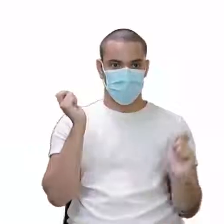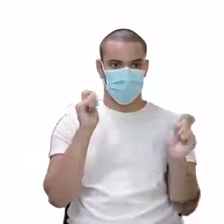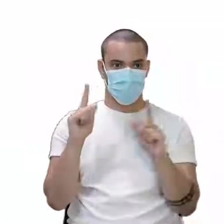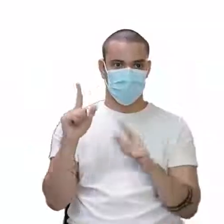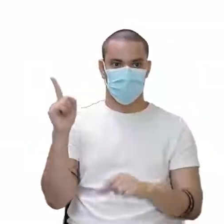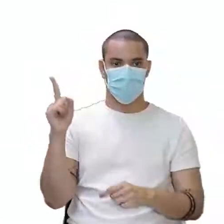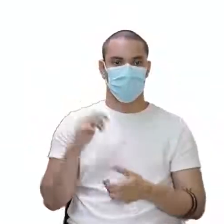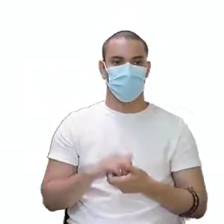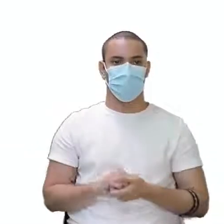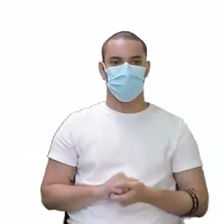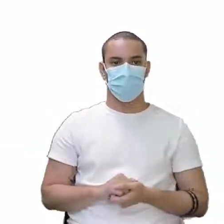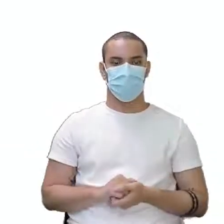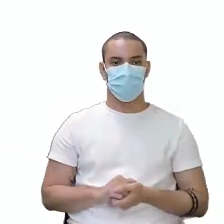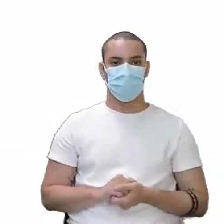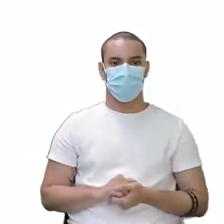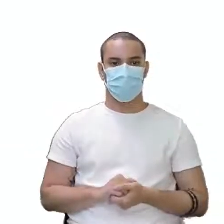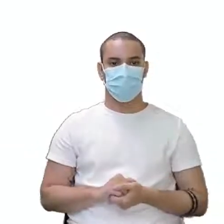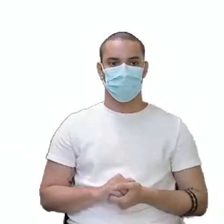galera.